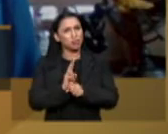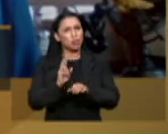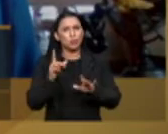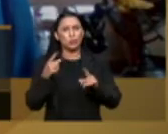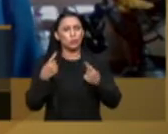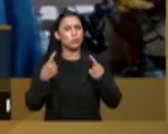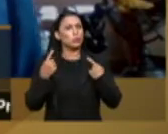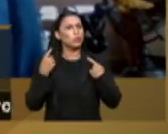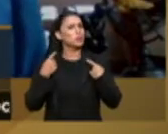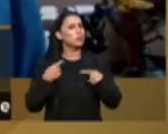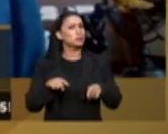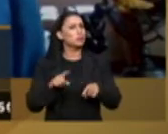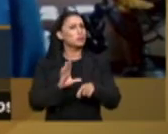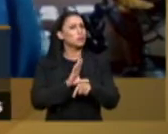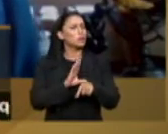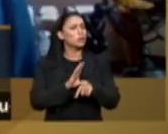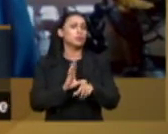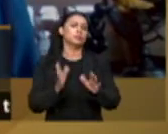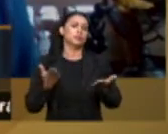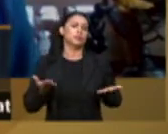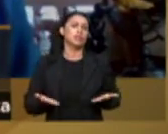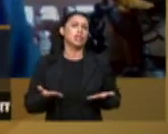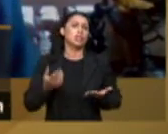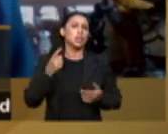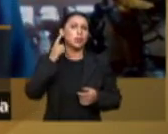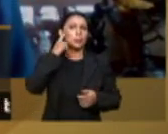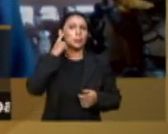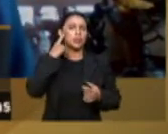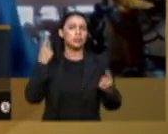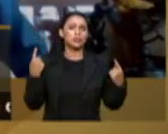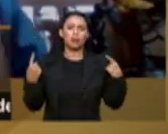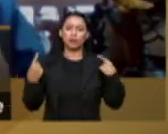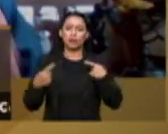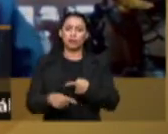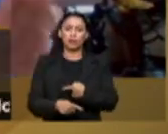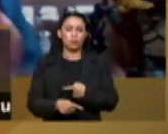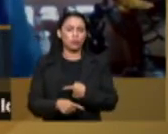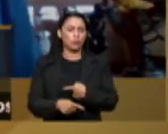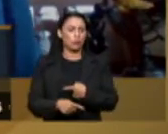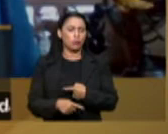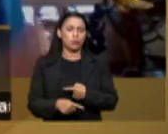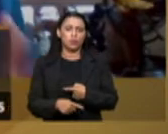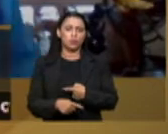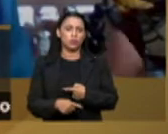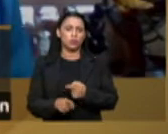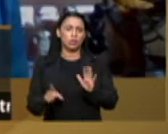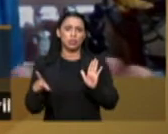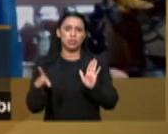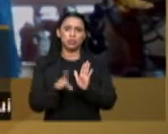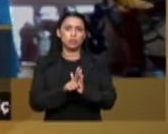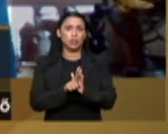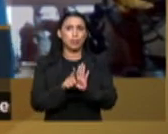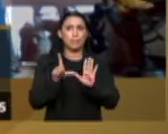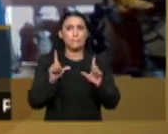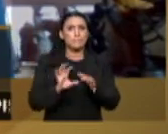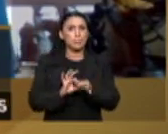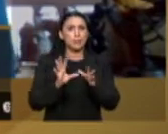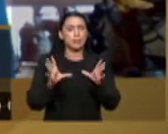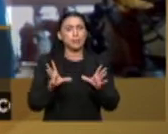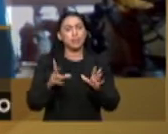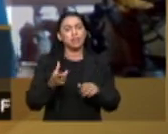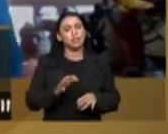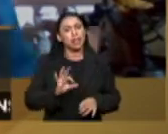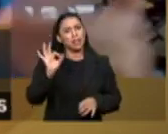na Constituição, não nos parece nenhuma contrariedade ao fato de que o legislador permite a redução de carga fiscal